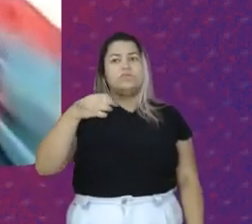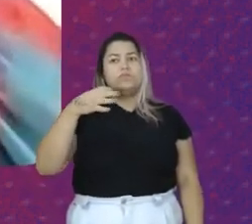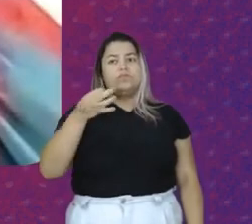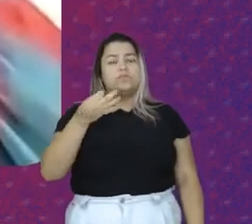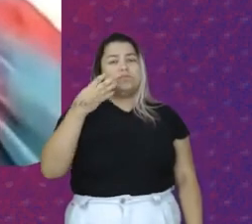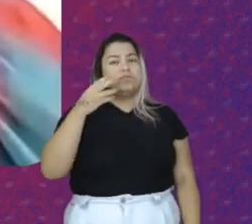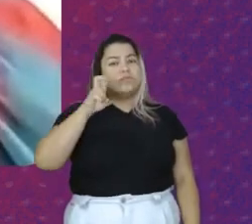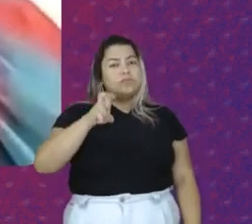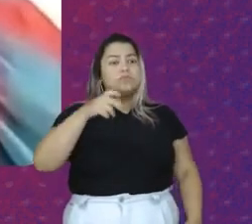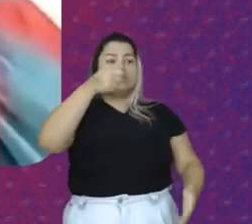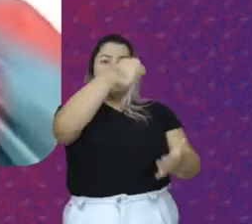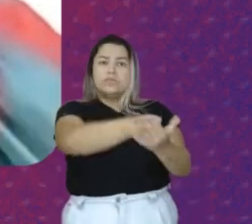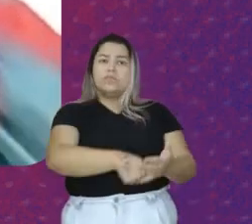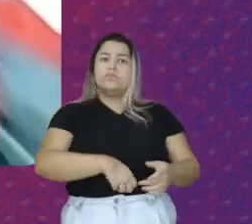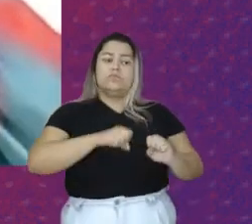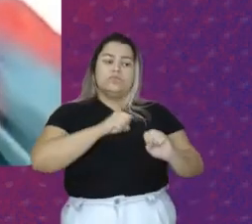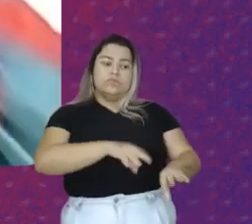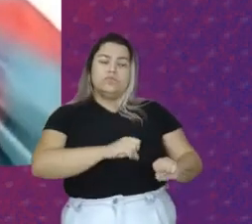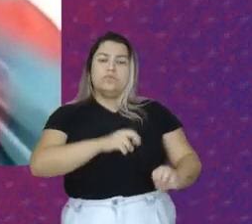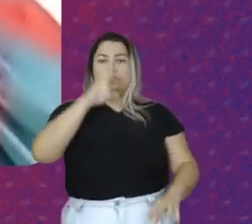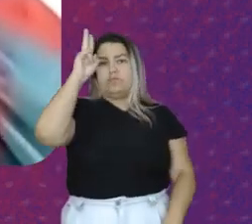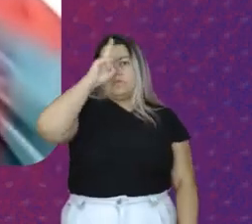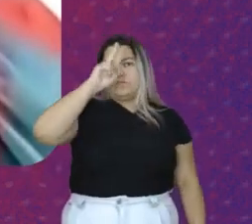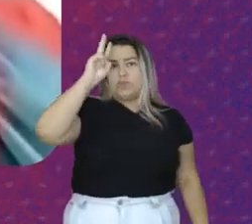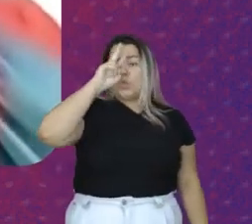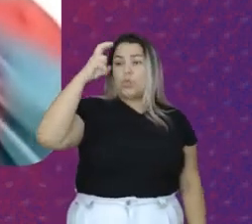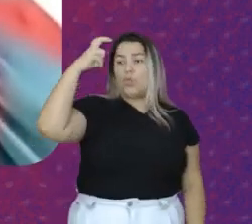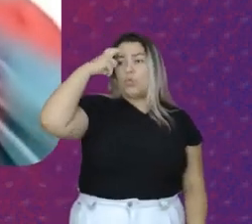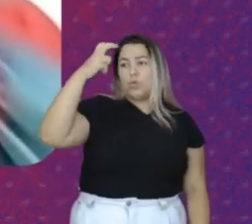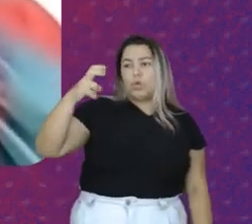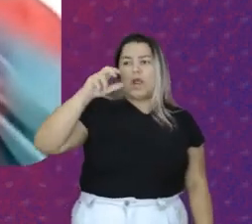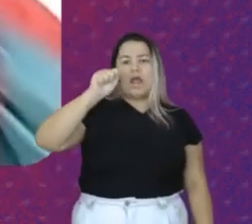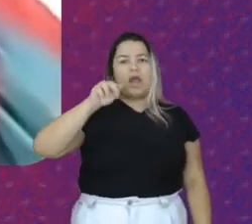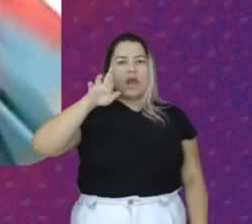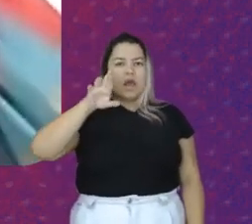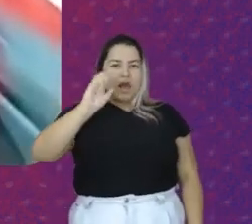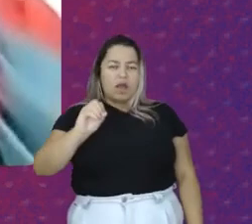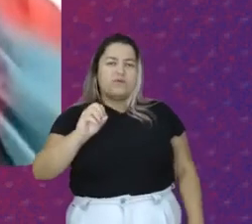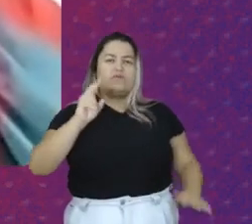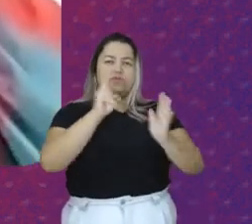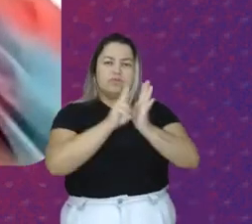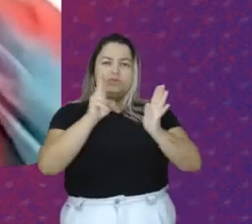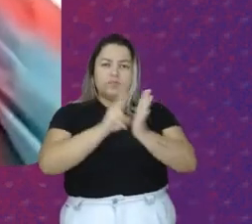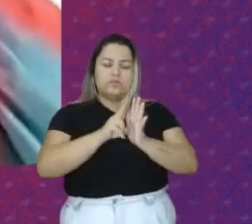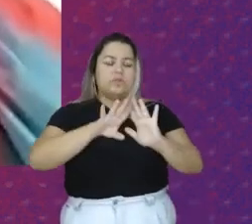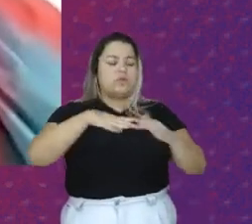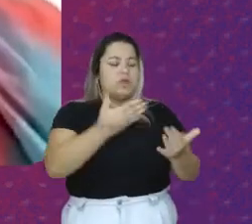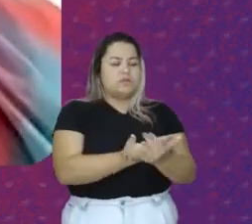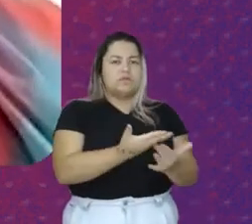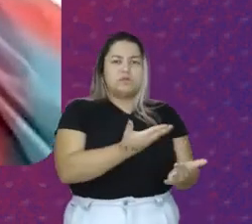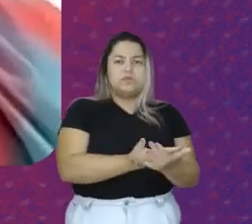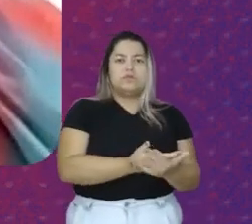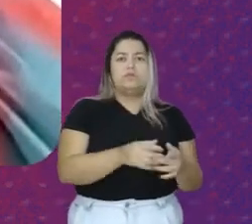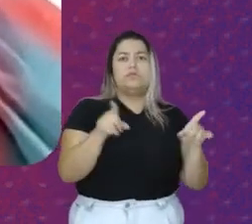torna obrigatório o ensino da história, cultura africana, afro-brasileira e indígena nas escolas, de